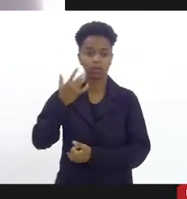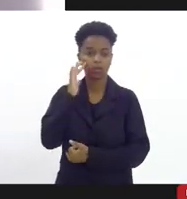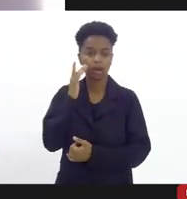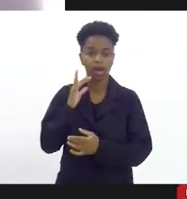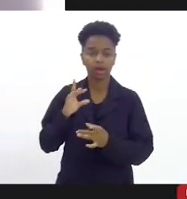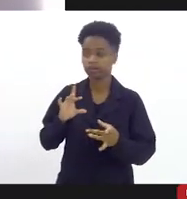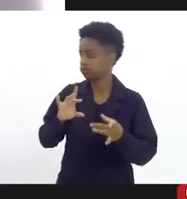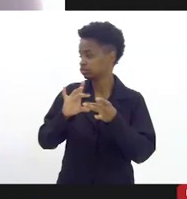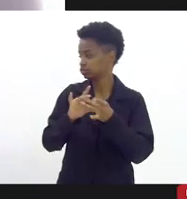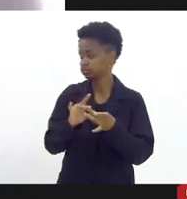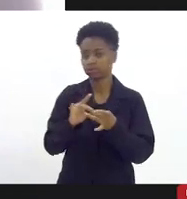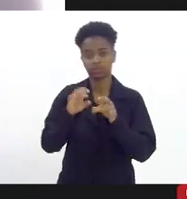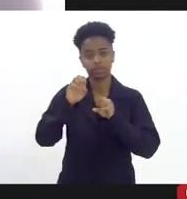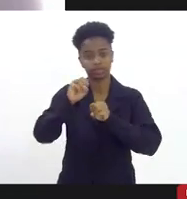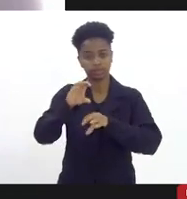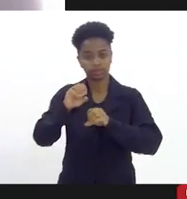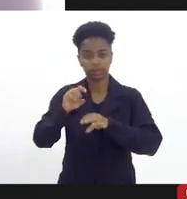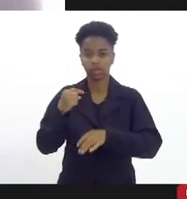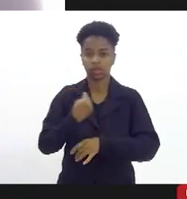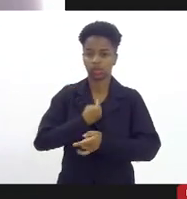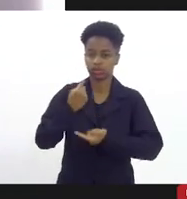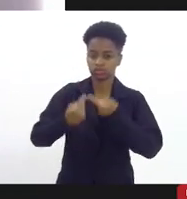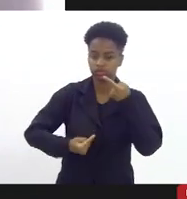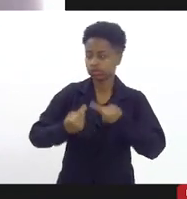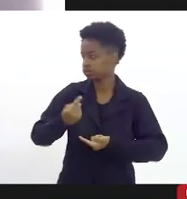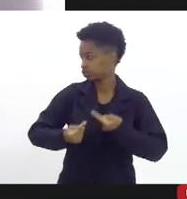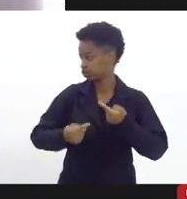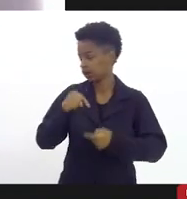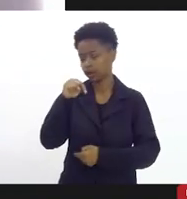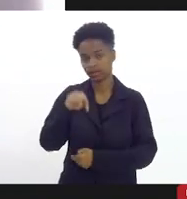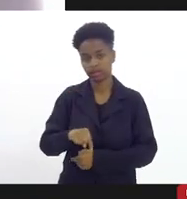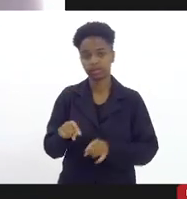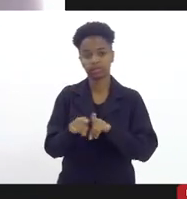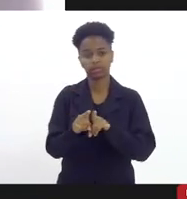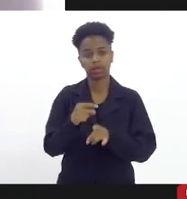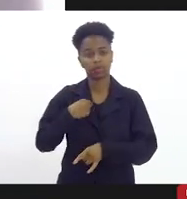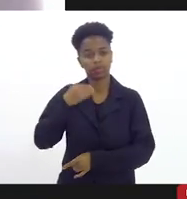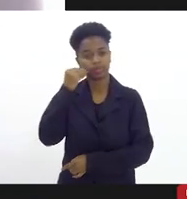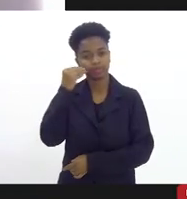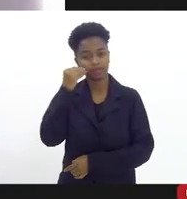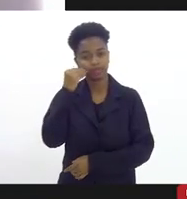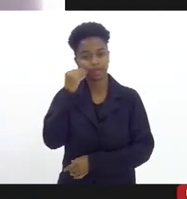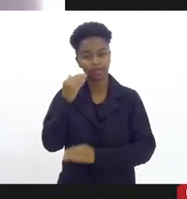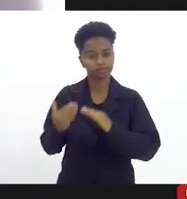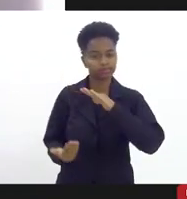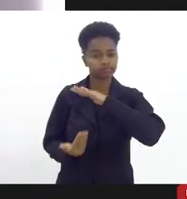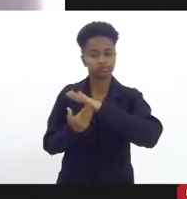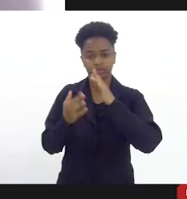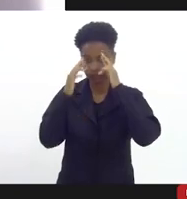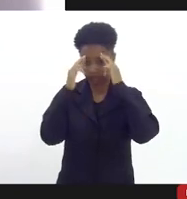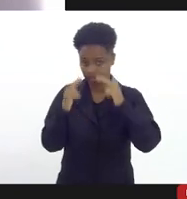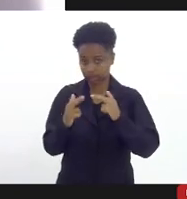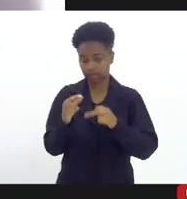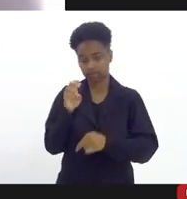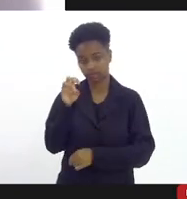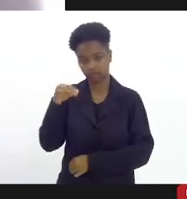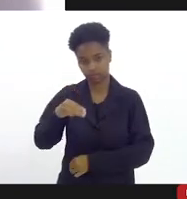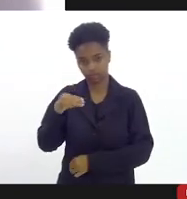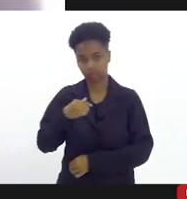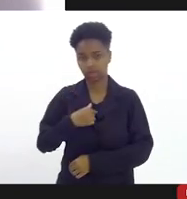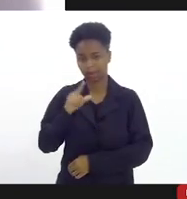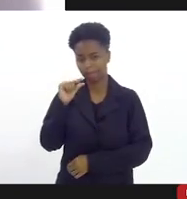daquele conhecido discutido nessa audiência vou tentar meter aos 5 minutos então é pouca coisa eu